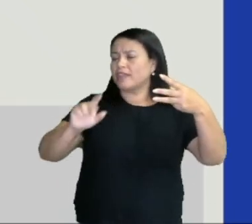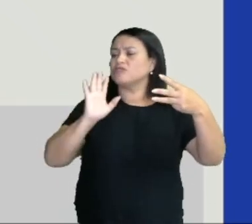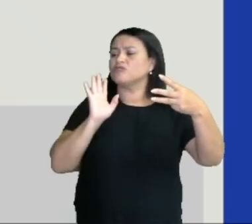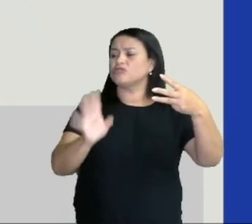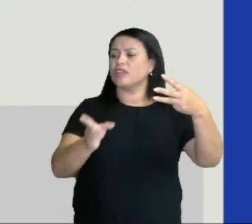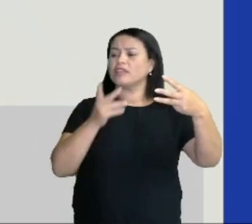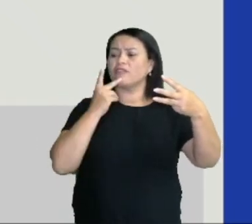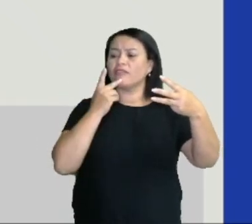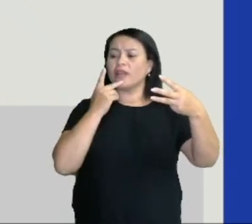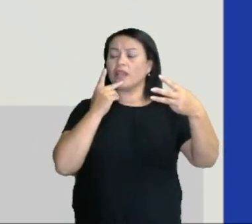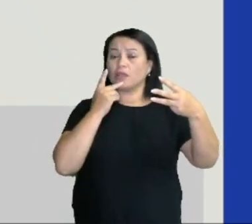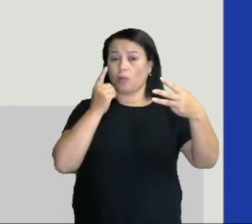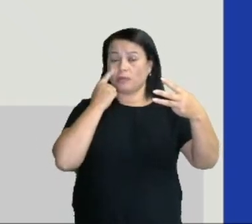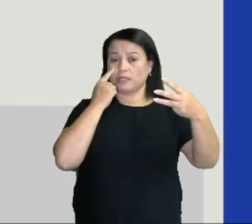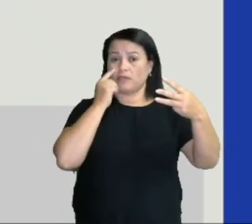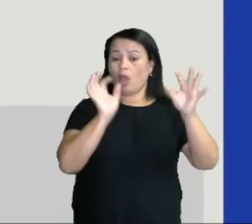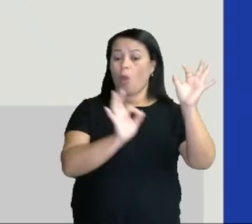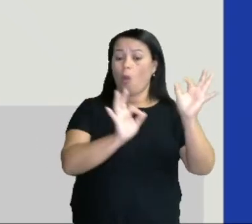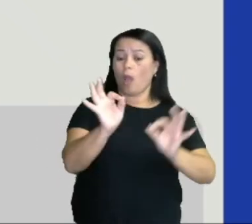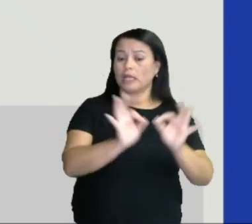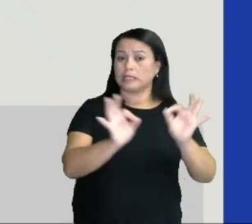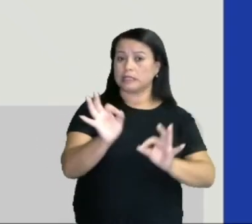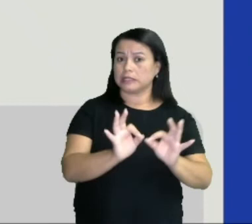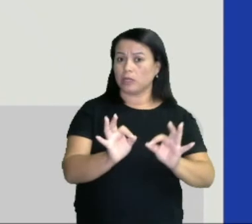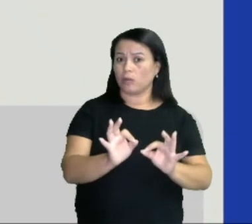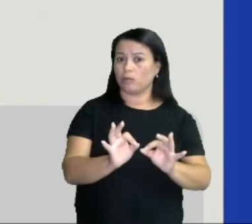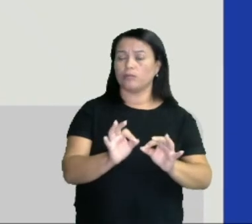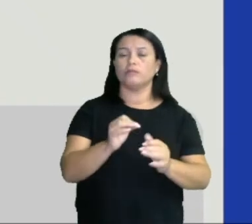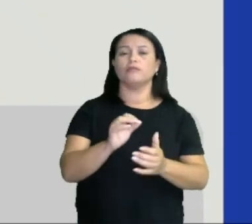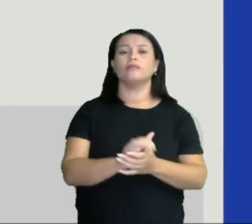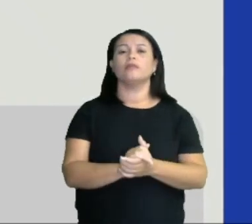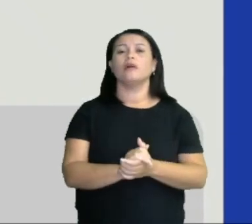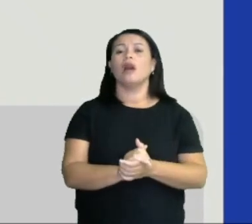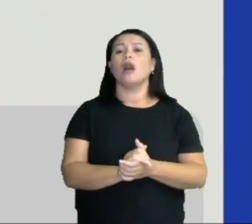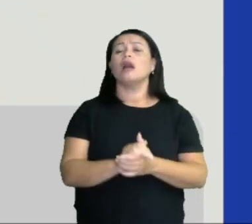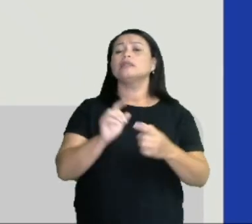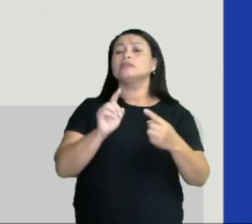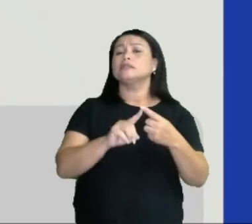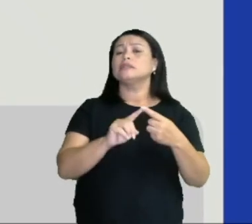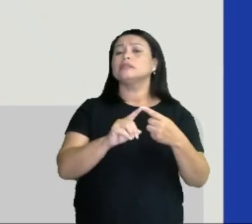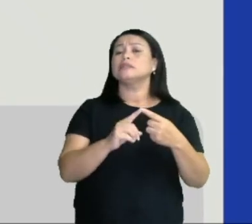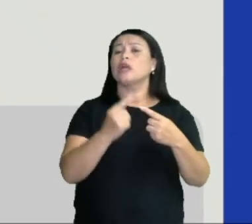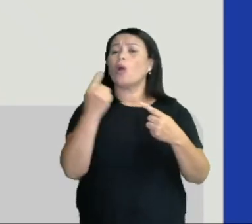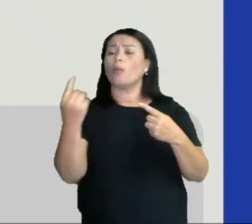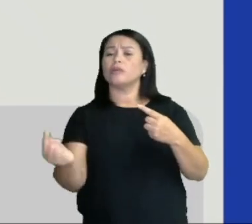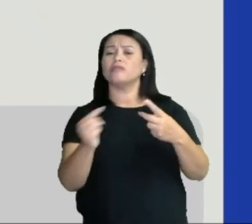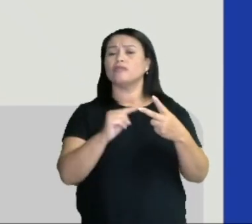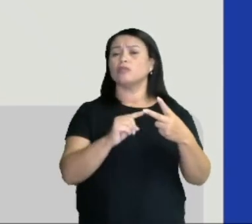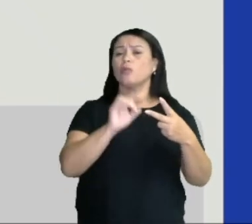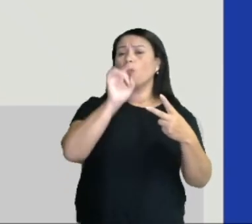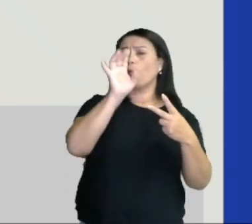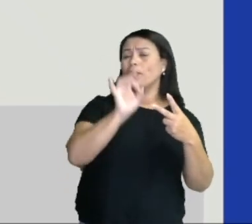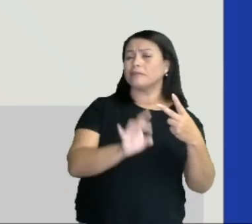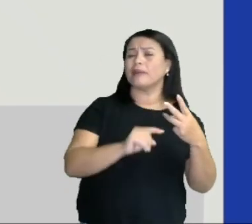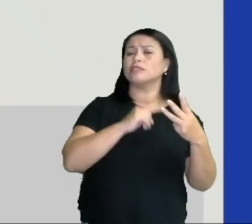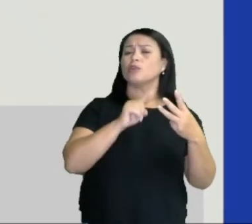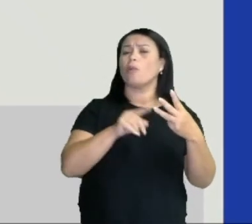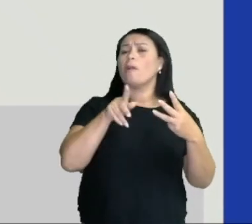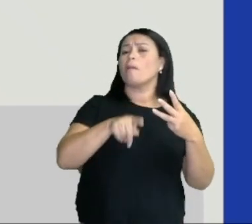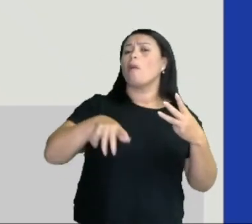mencionam, respectivamente, um indivíduo, uma espécie e uma população